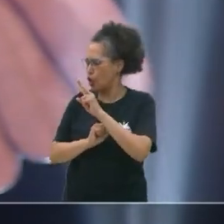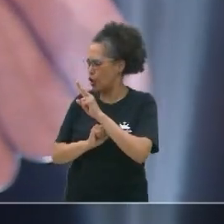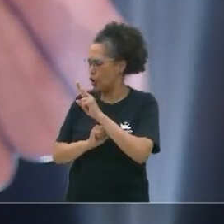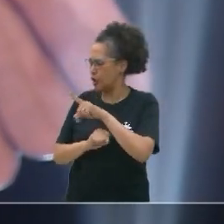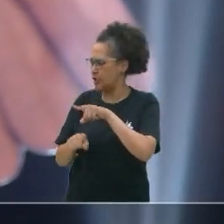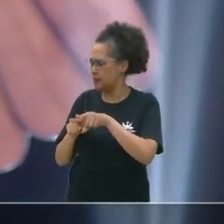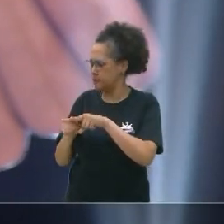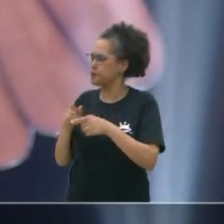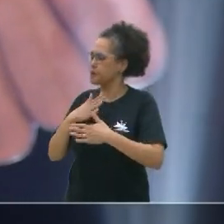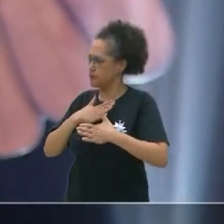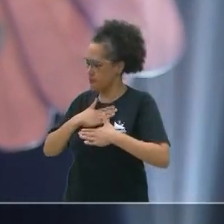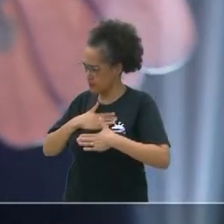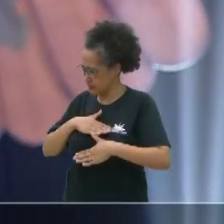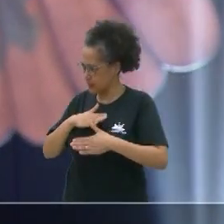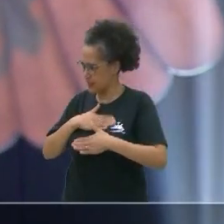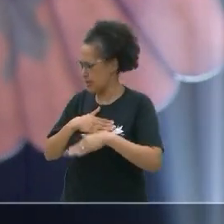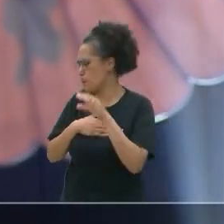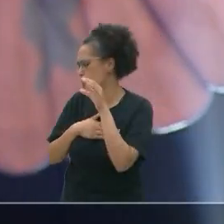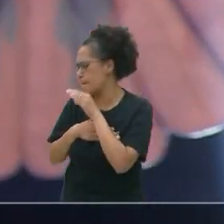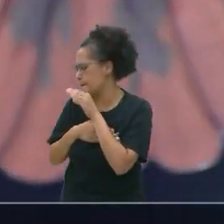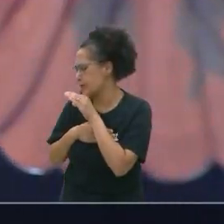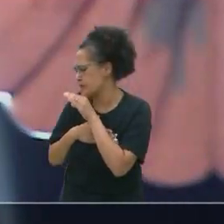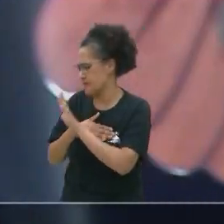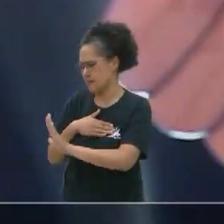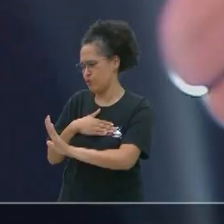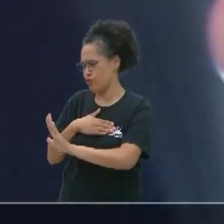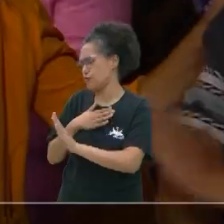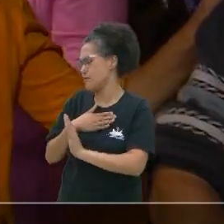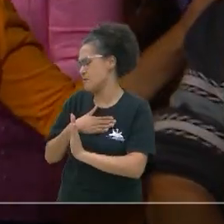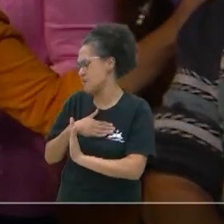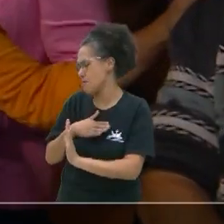assim: calma, apressadinha.